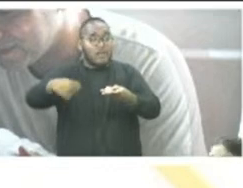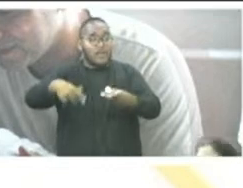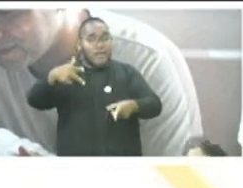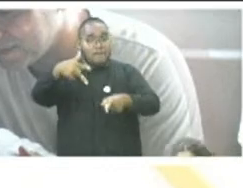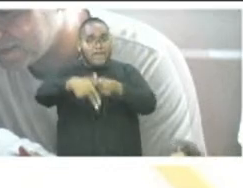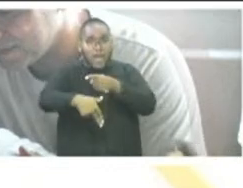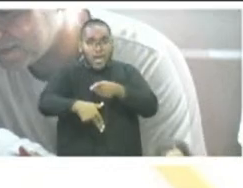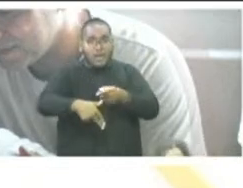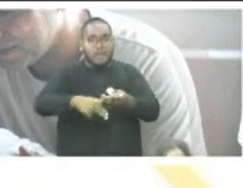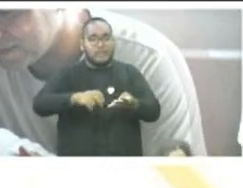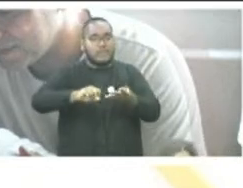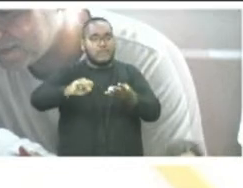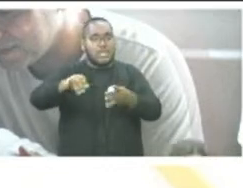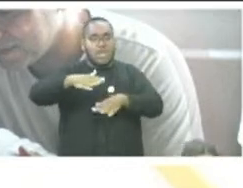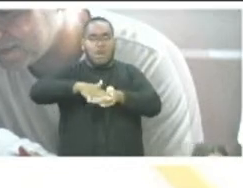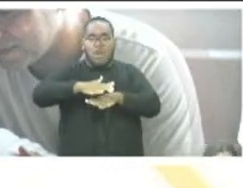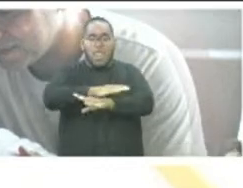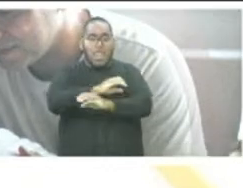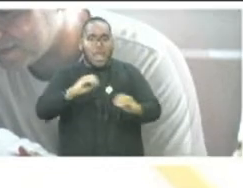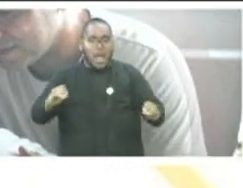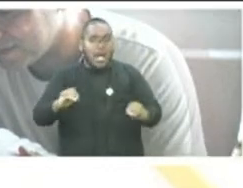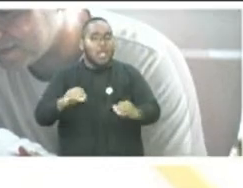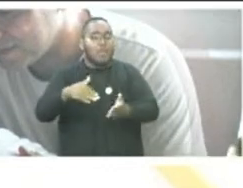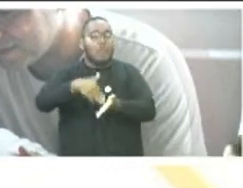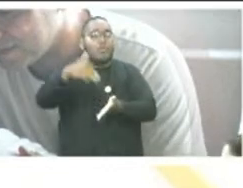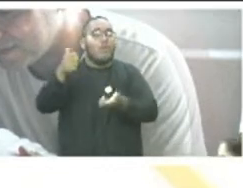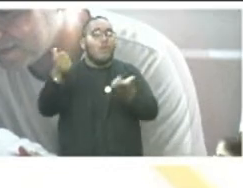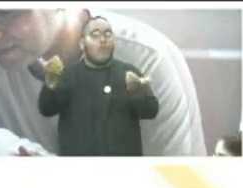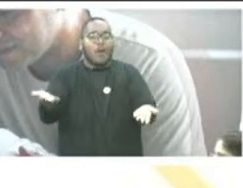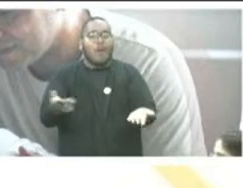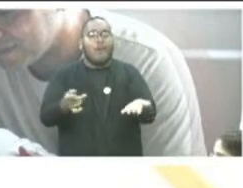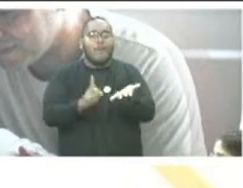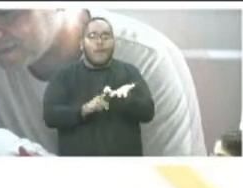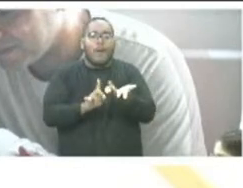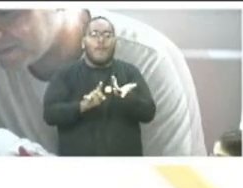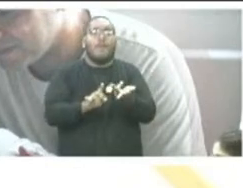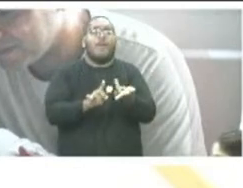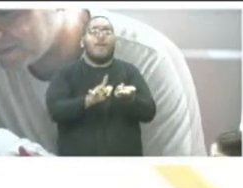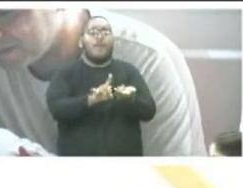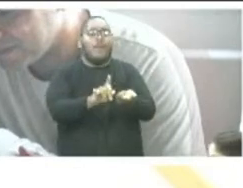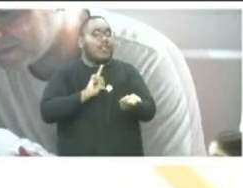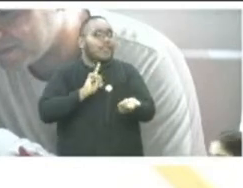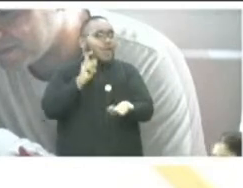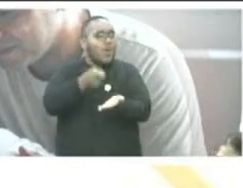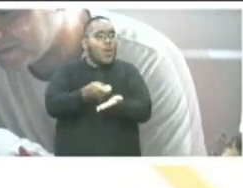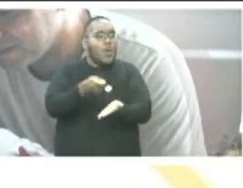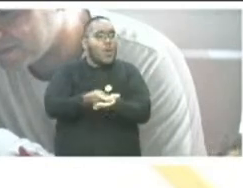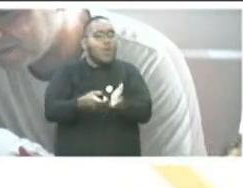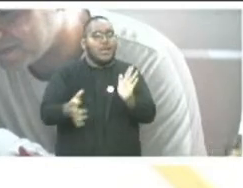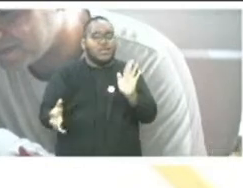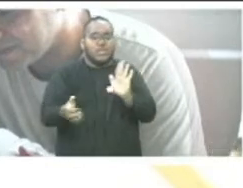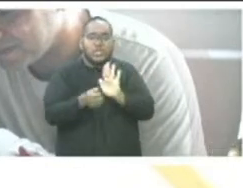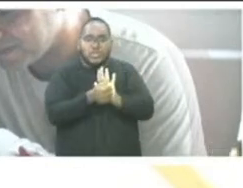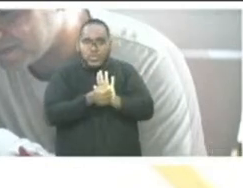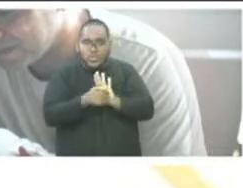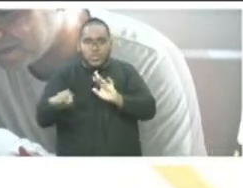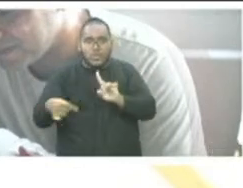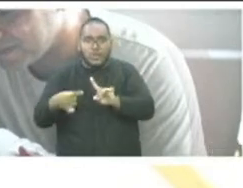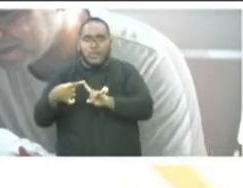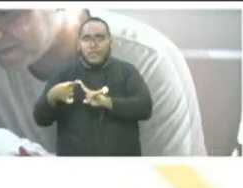foi feito, por qual motivo. Então, isso passa a ter uma obrigatoriedade de registro e justificativas para essa